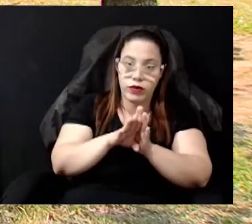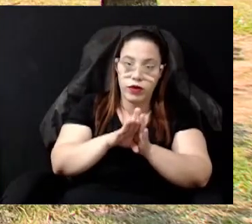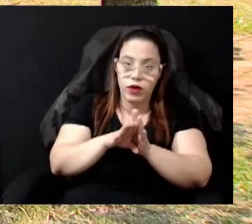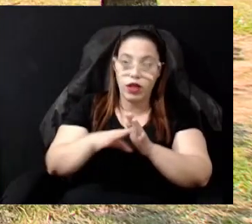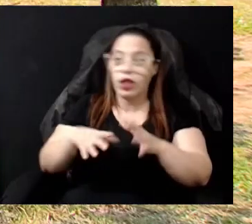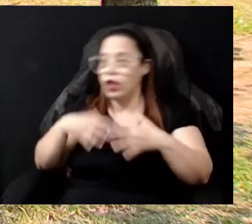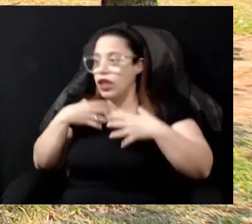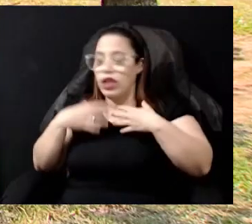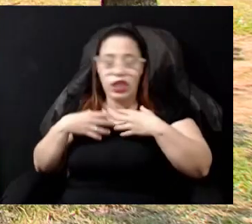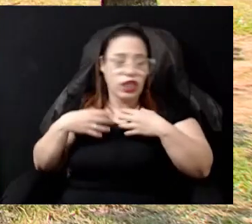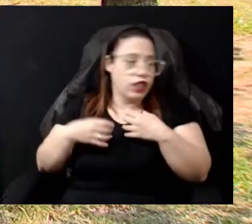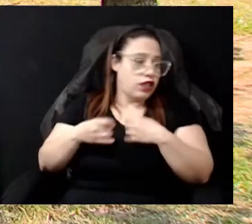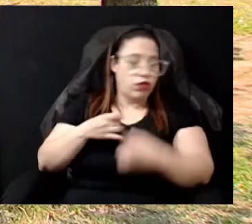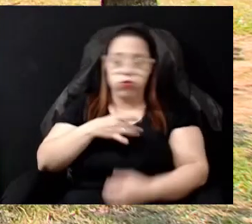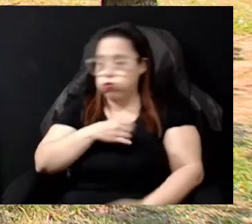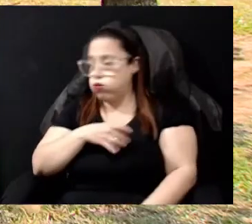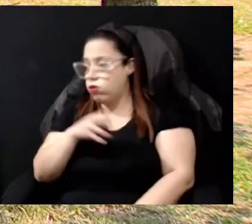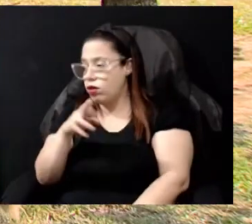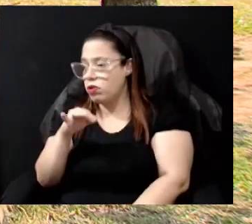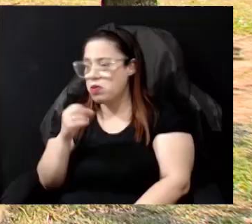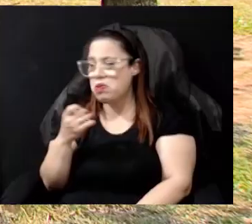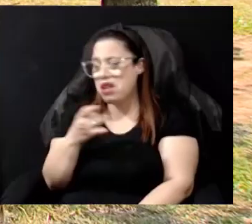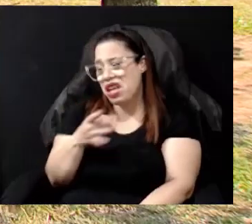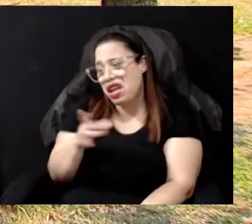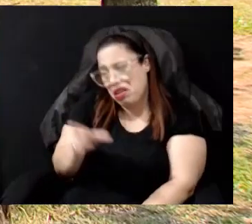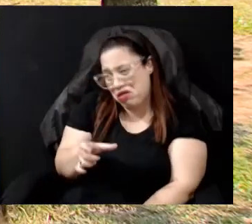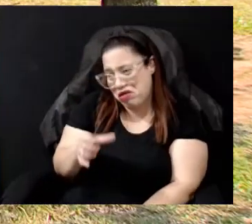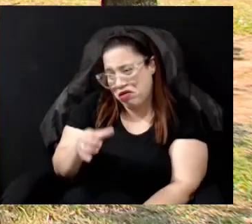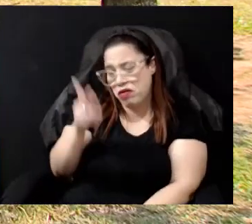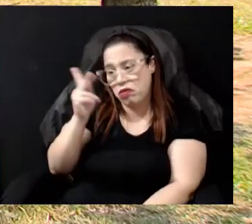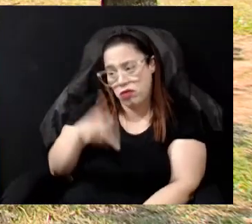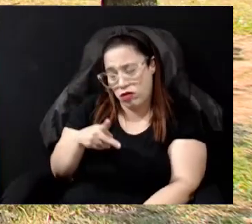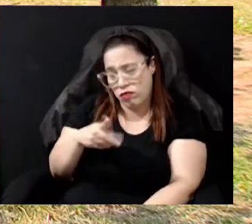falcoeiro. Então, a primeira etapa seria manter